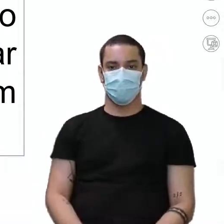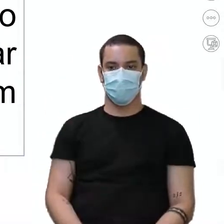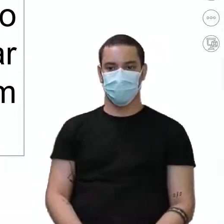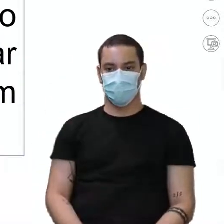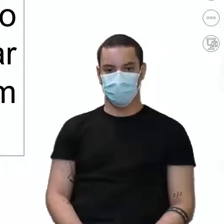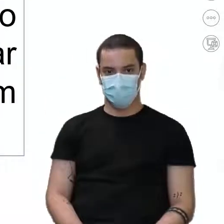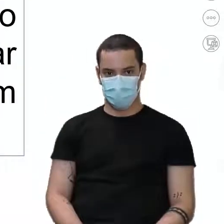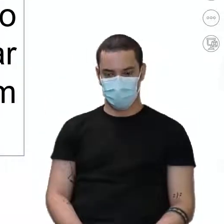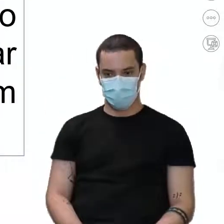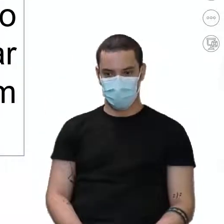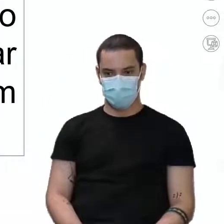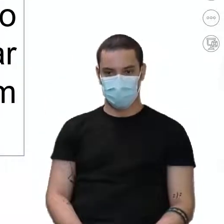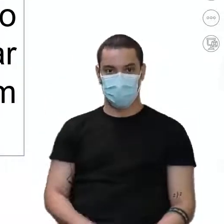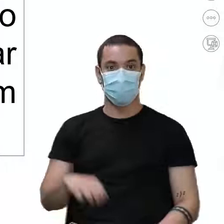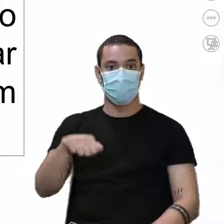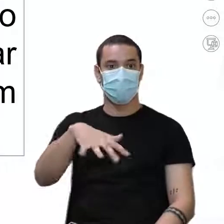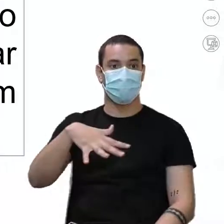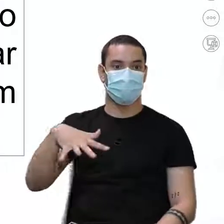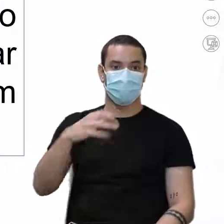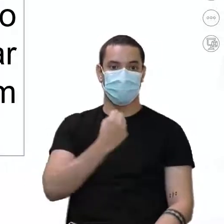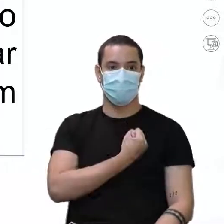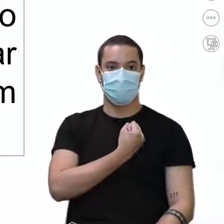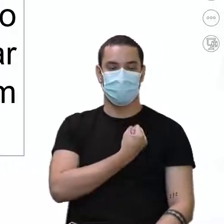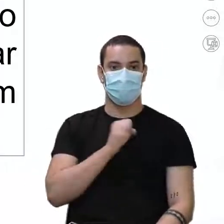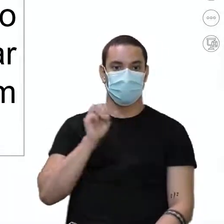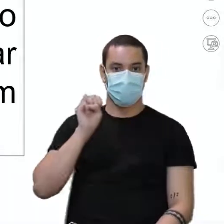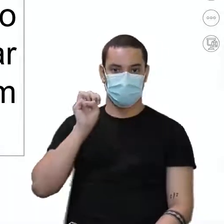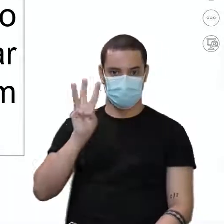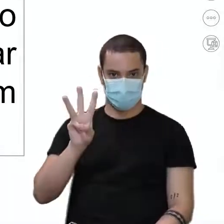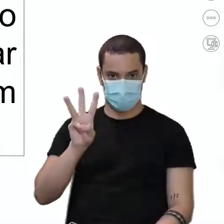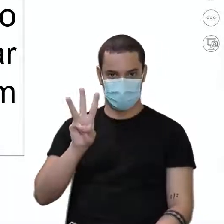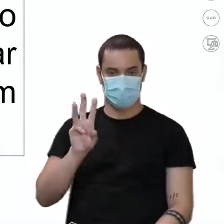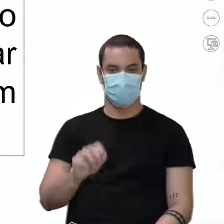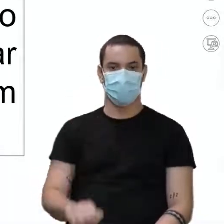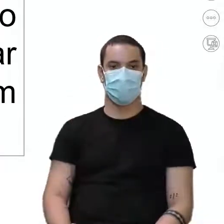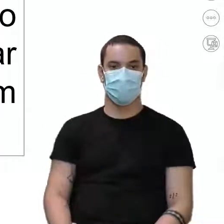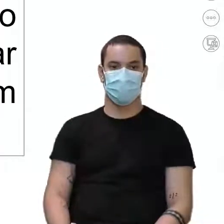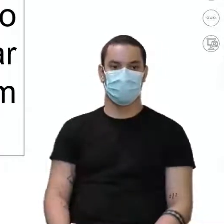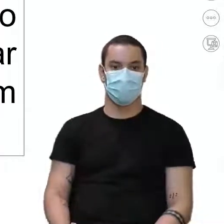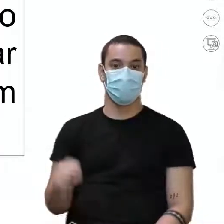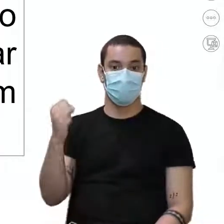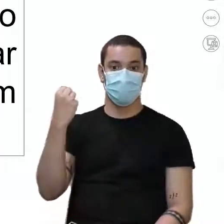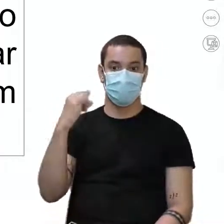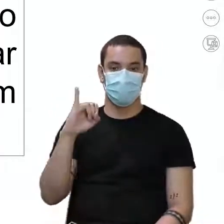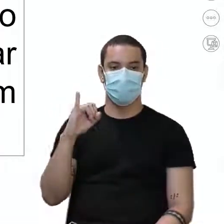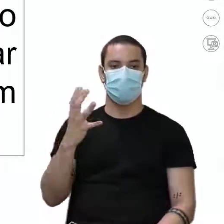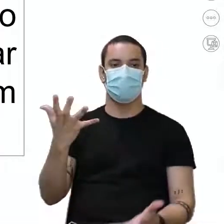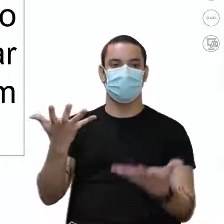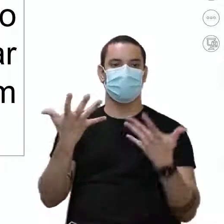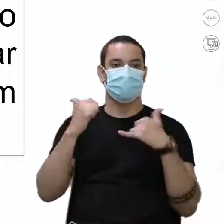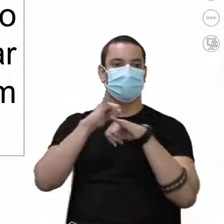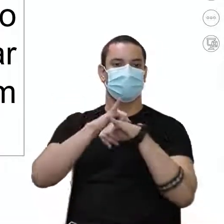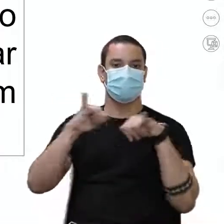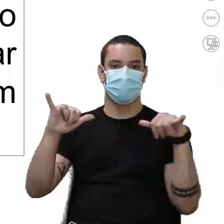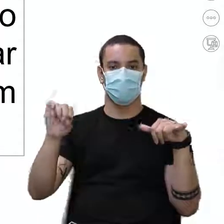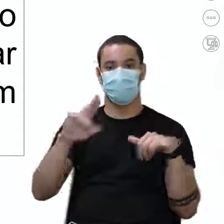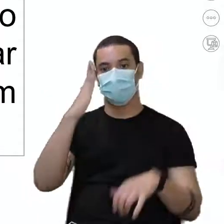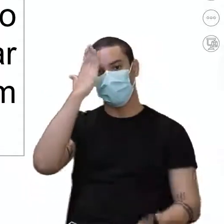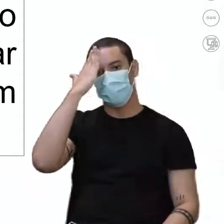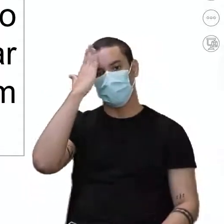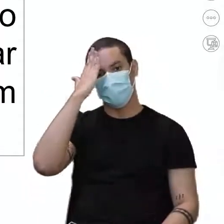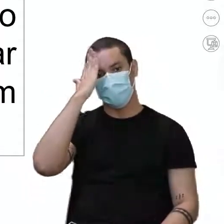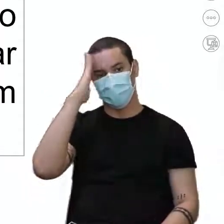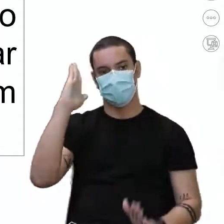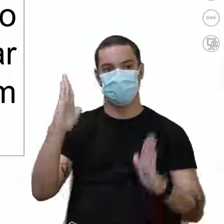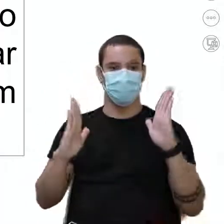Próxima. Situation number 3, número 3. Quando queremos informar ou saber a